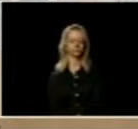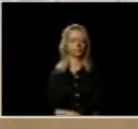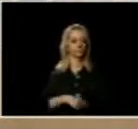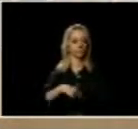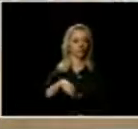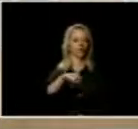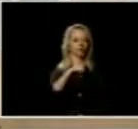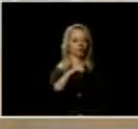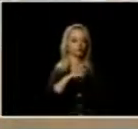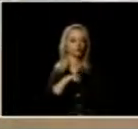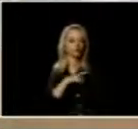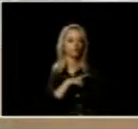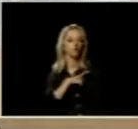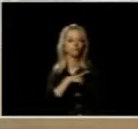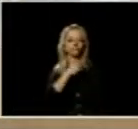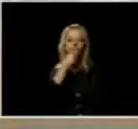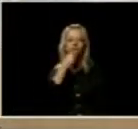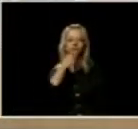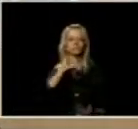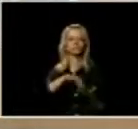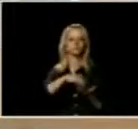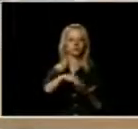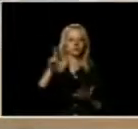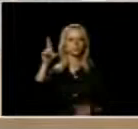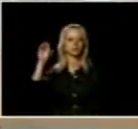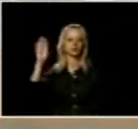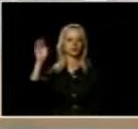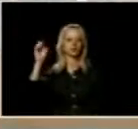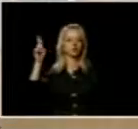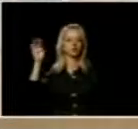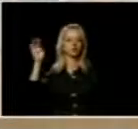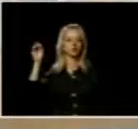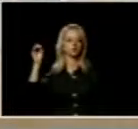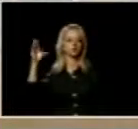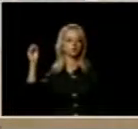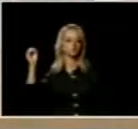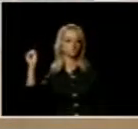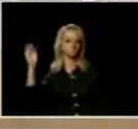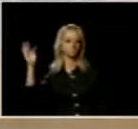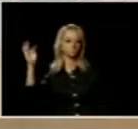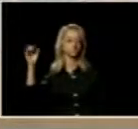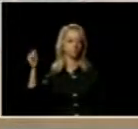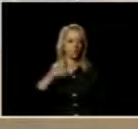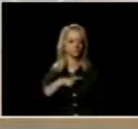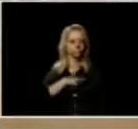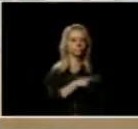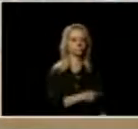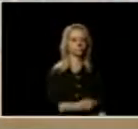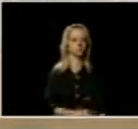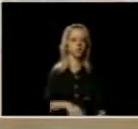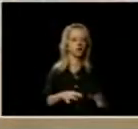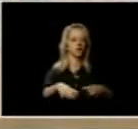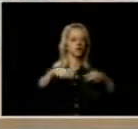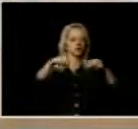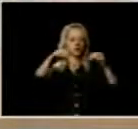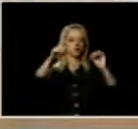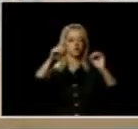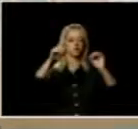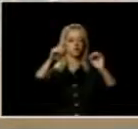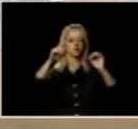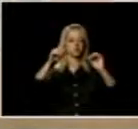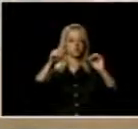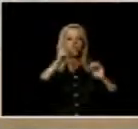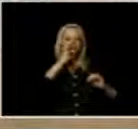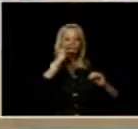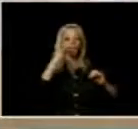cá, fez uma audiência com os vereadores, falou do seu trabalho, respeitando a Câmara. Quando foi embora, falou o serviço prestado. É